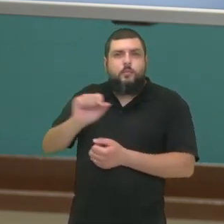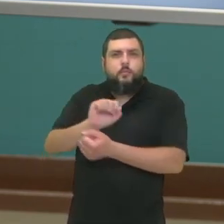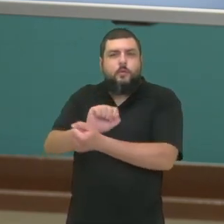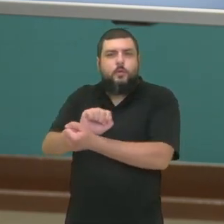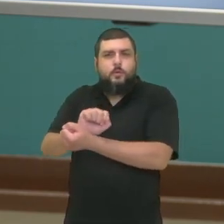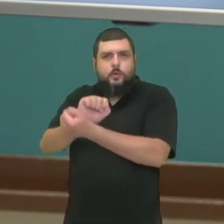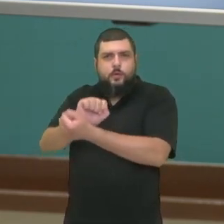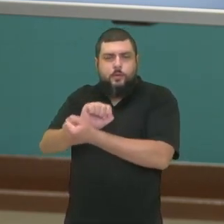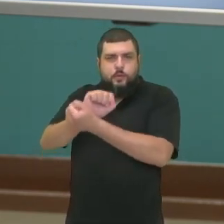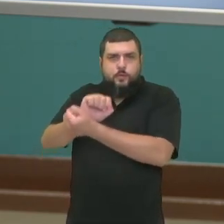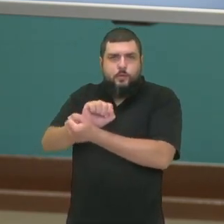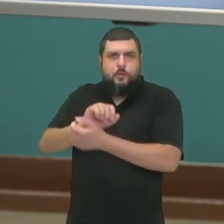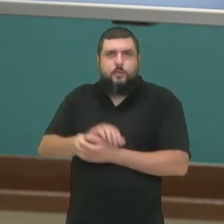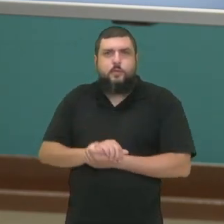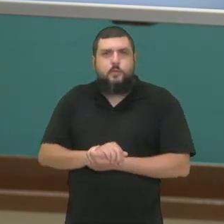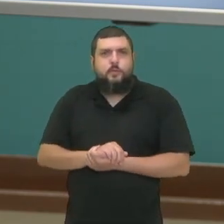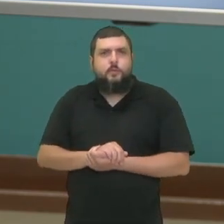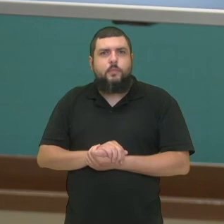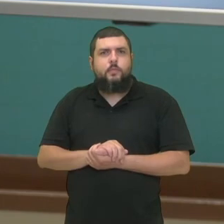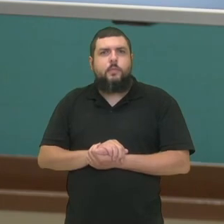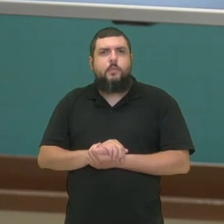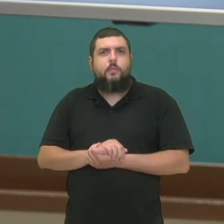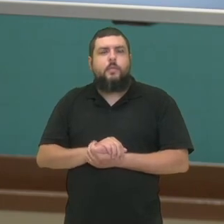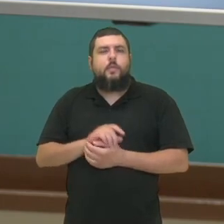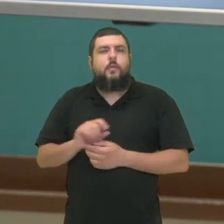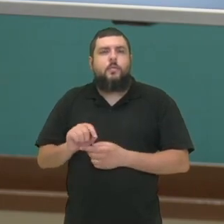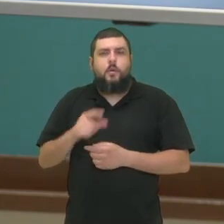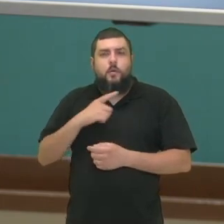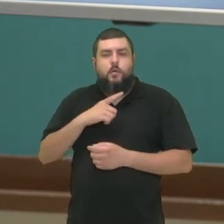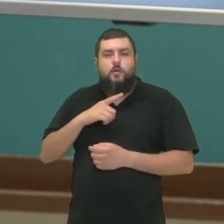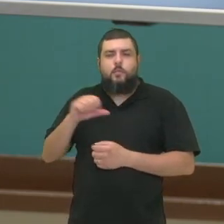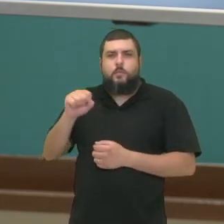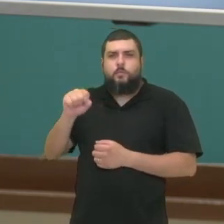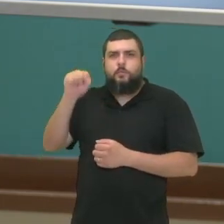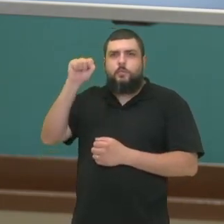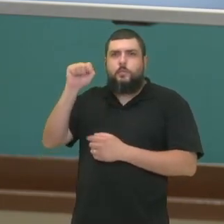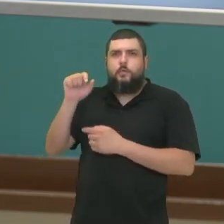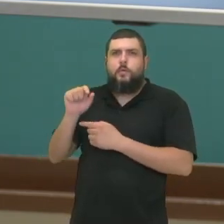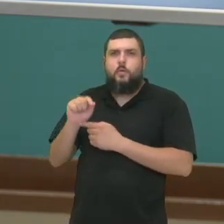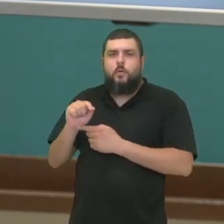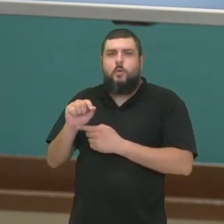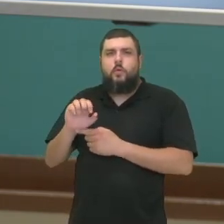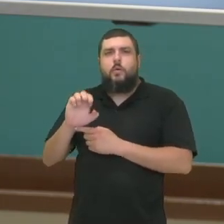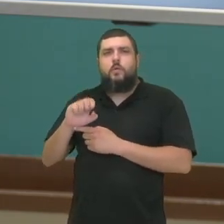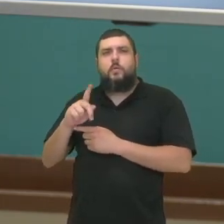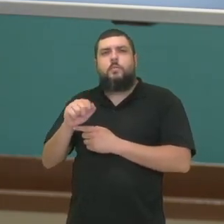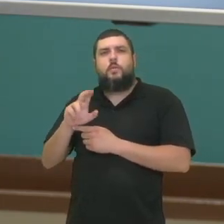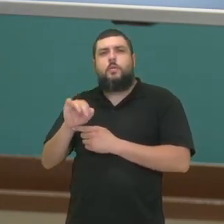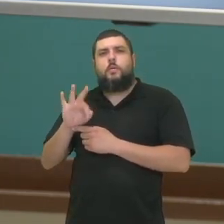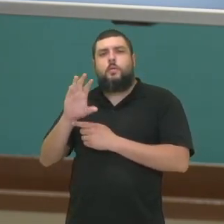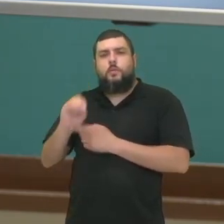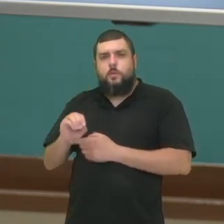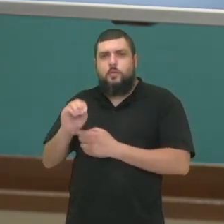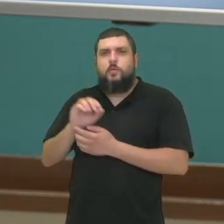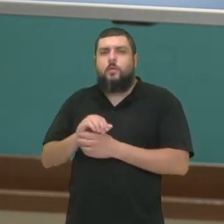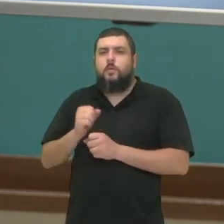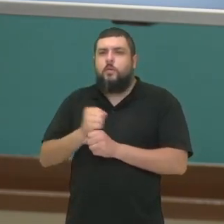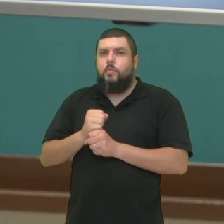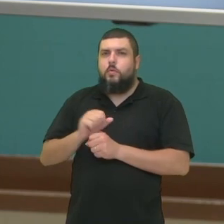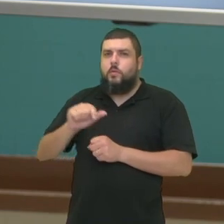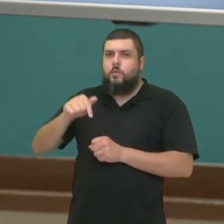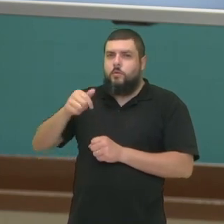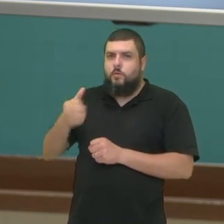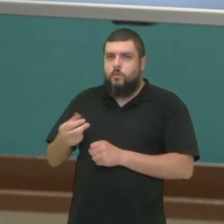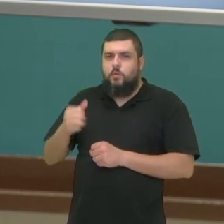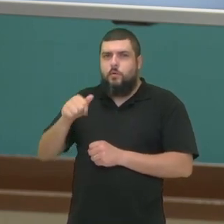Em busca de liberdade, uma das revoltas mais famosas desses escravizados foi a de Espartaco, em 73 a.C.